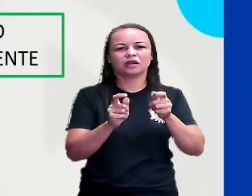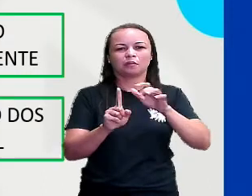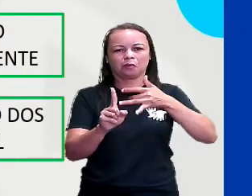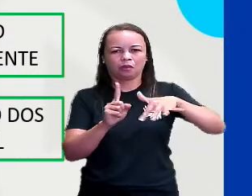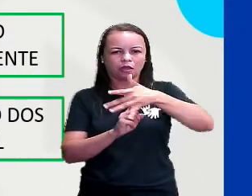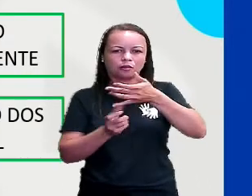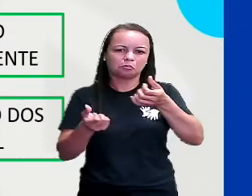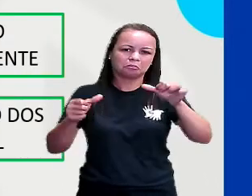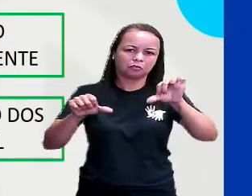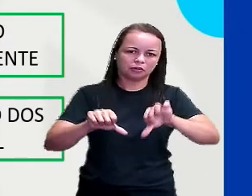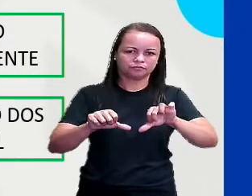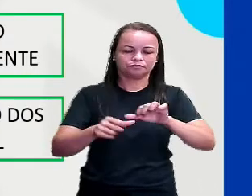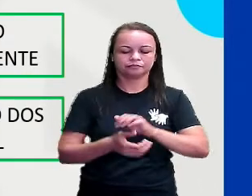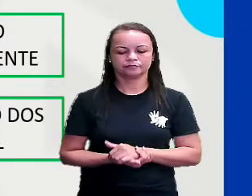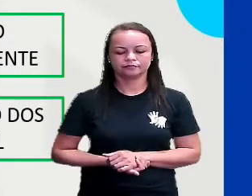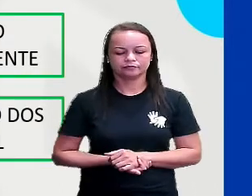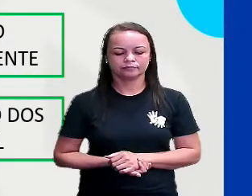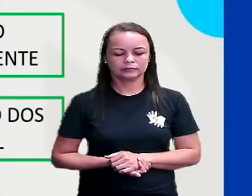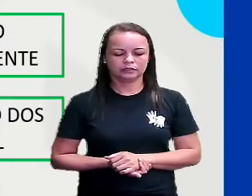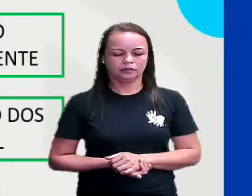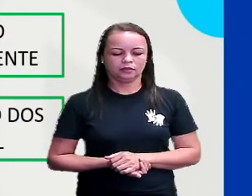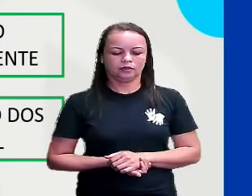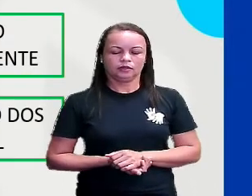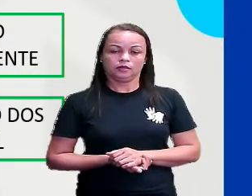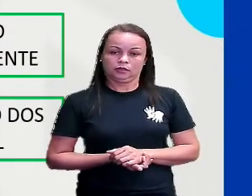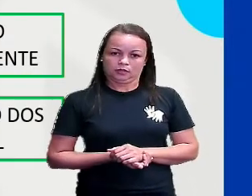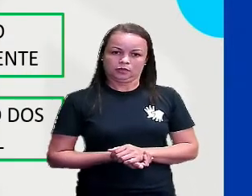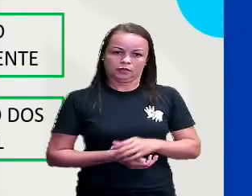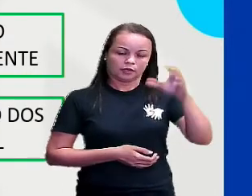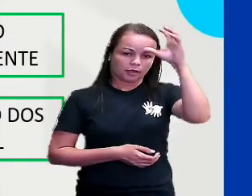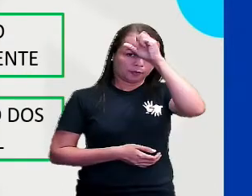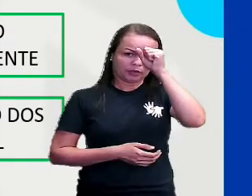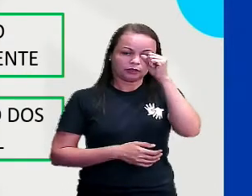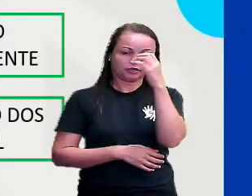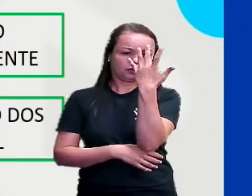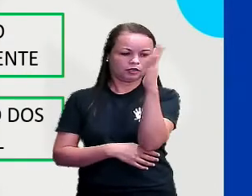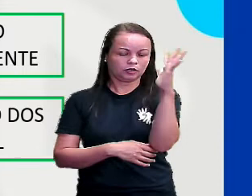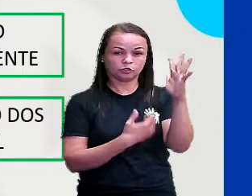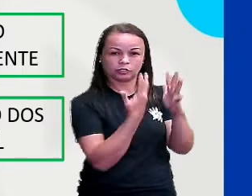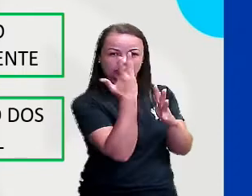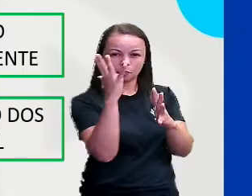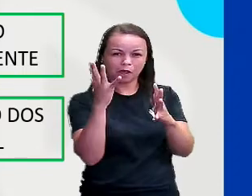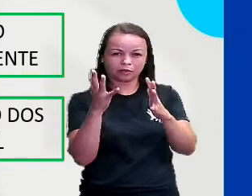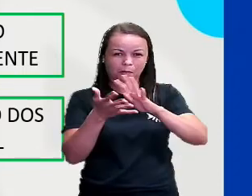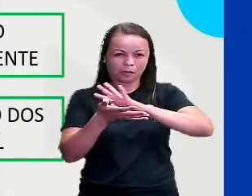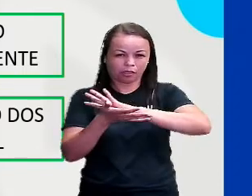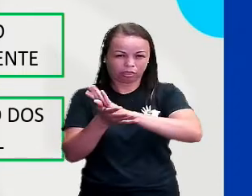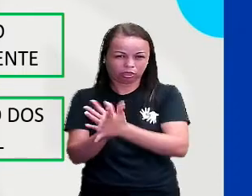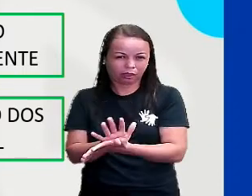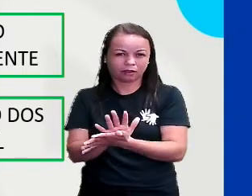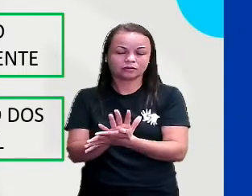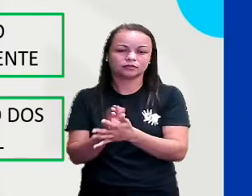ambiental. E também aprendemos que o desmatamento, a emissão de gases